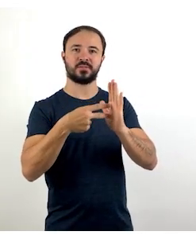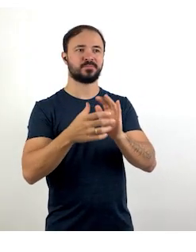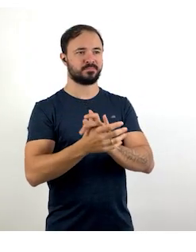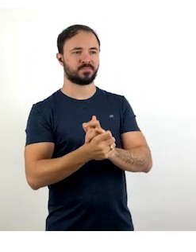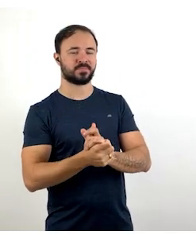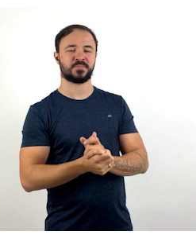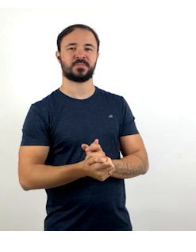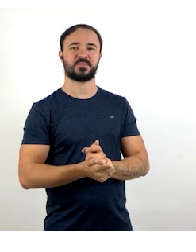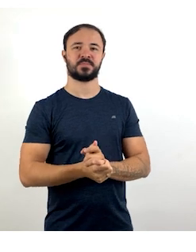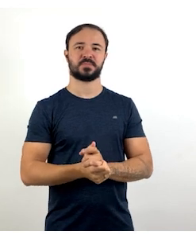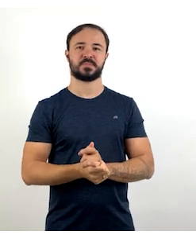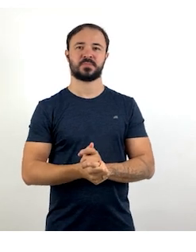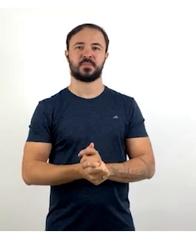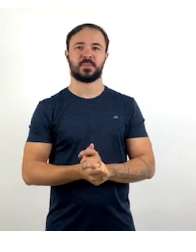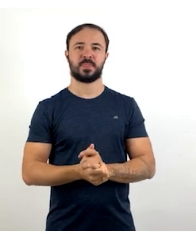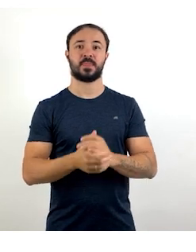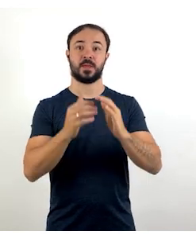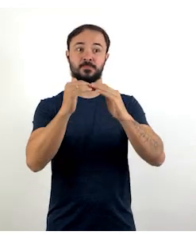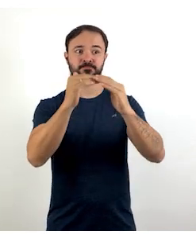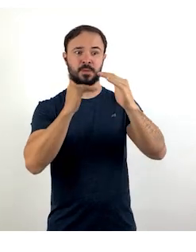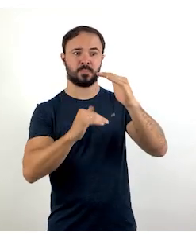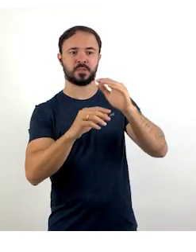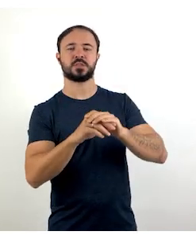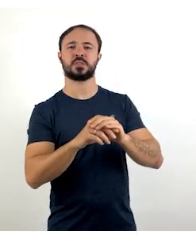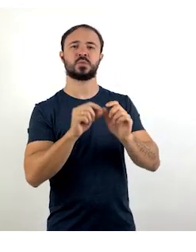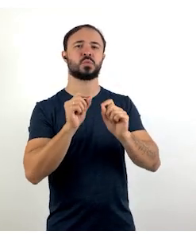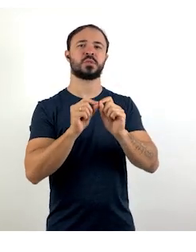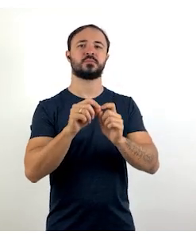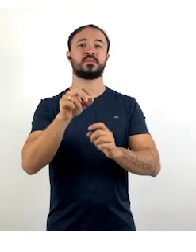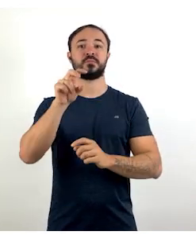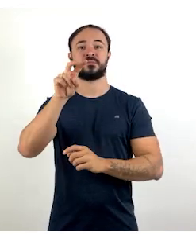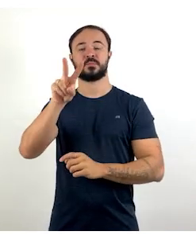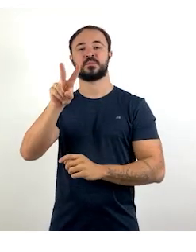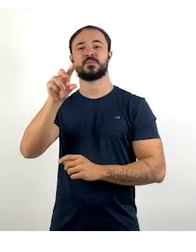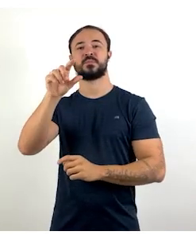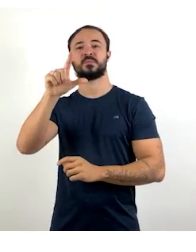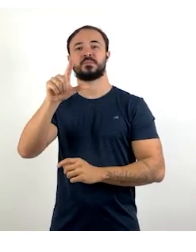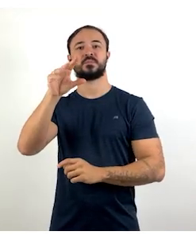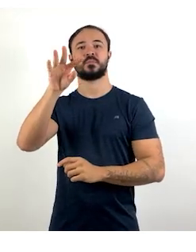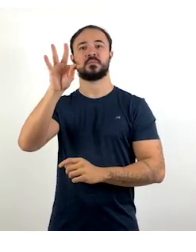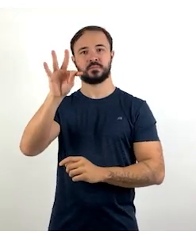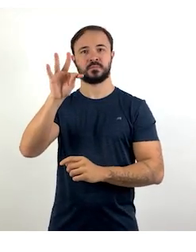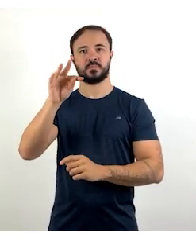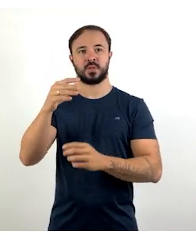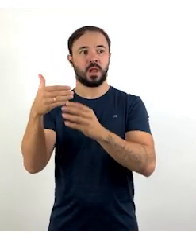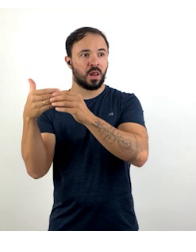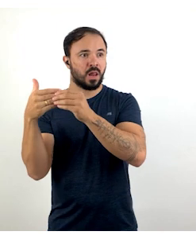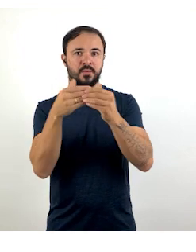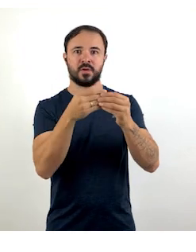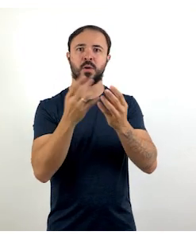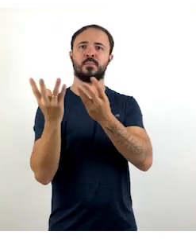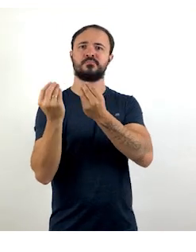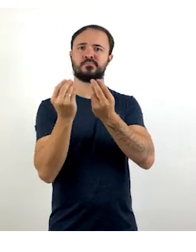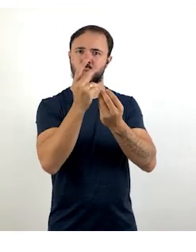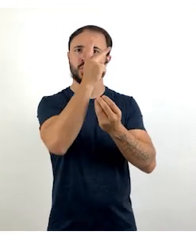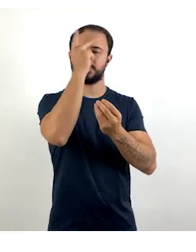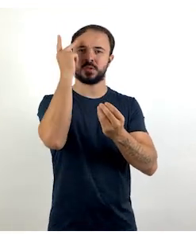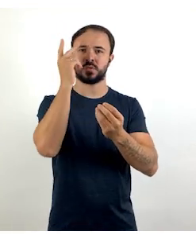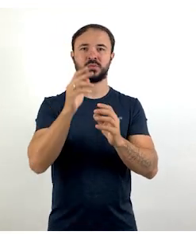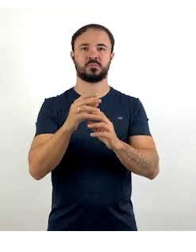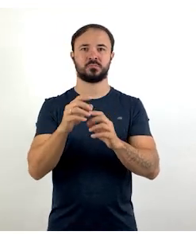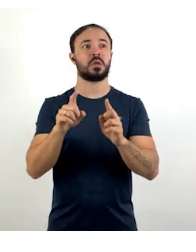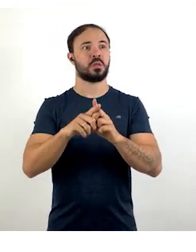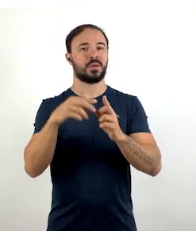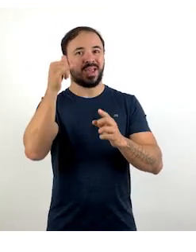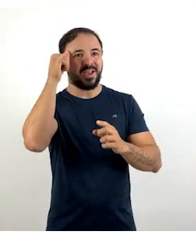isso, e embaixo os veículos leves sob trilho, chamado de VLT. Esses veículos transportam muitas pessoas e emitem